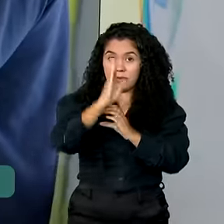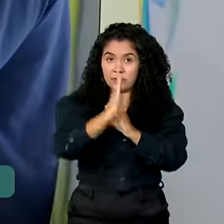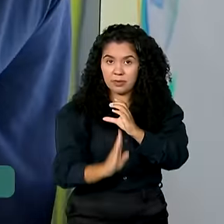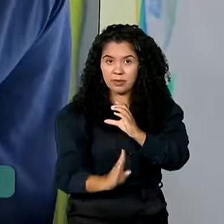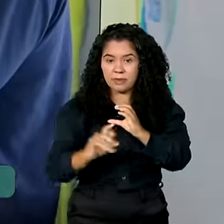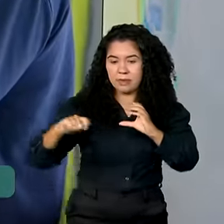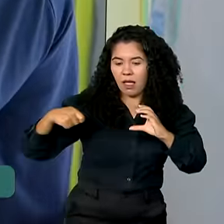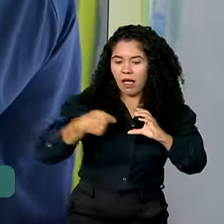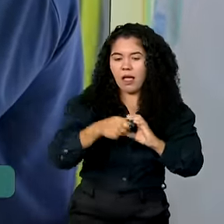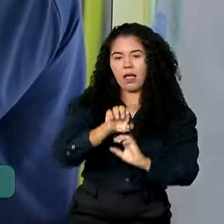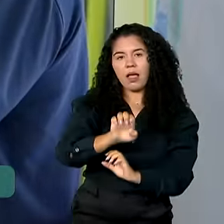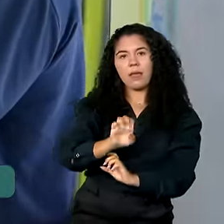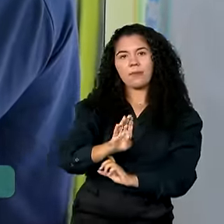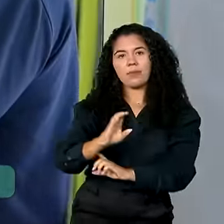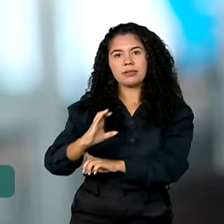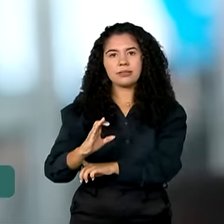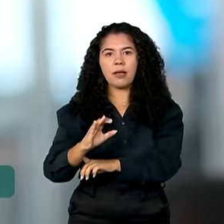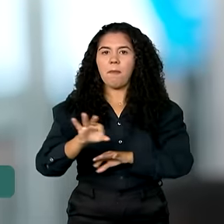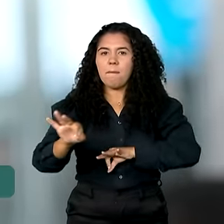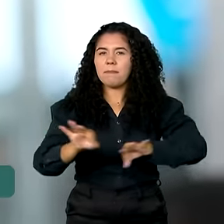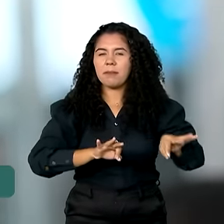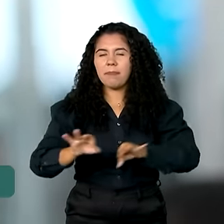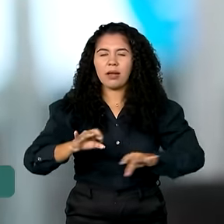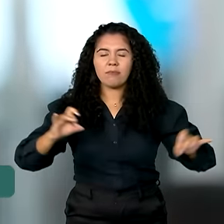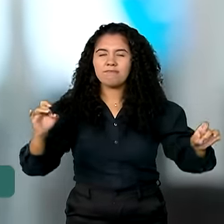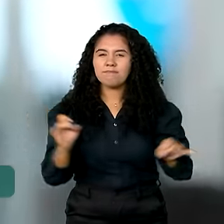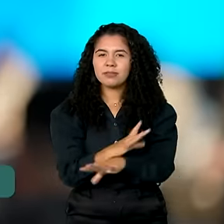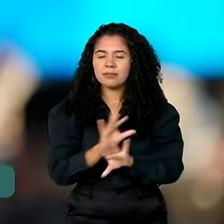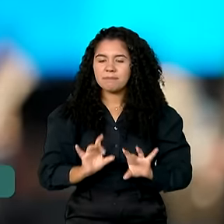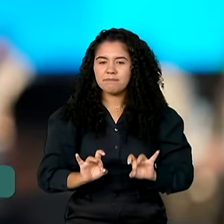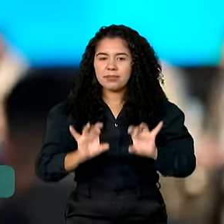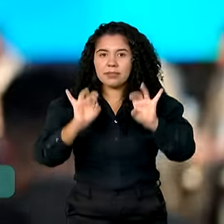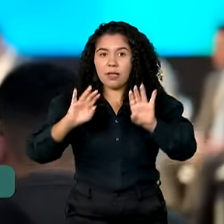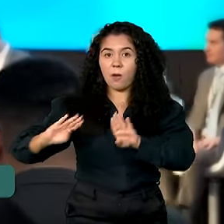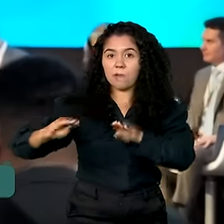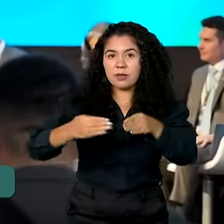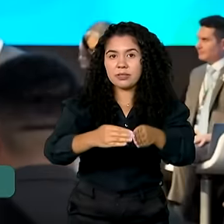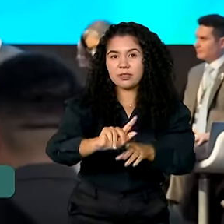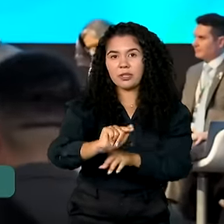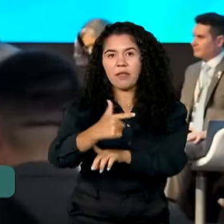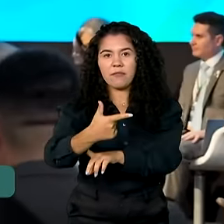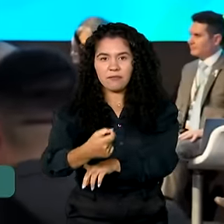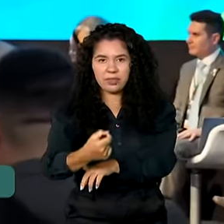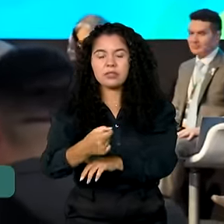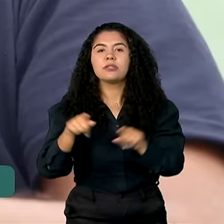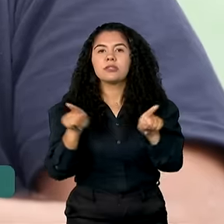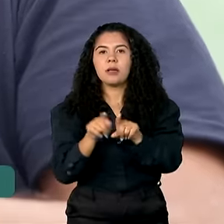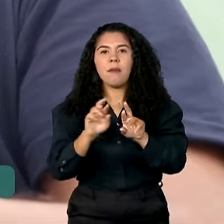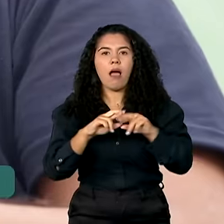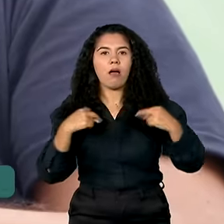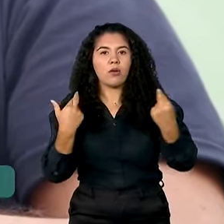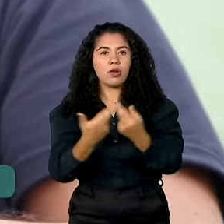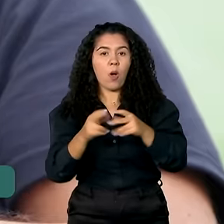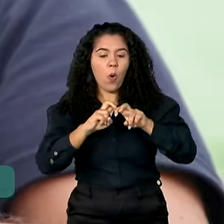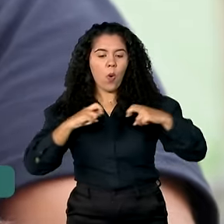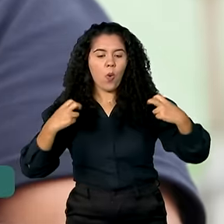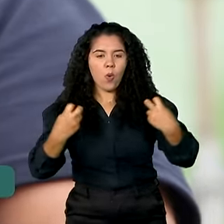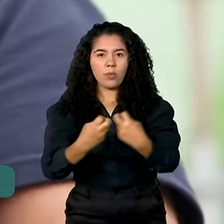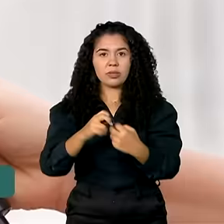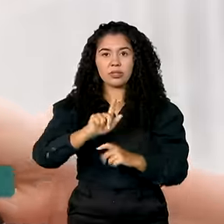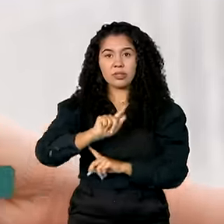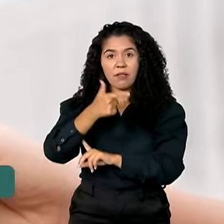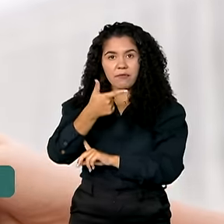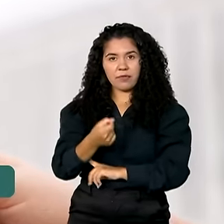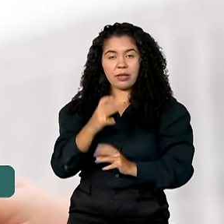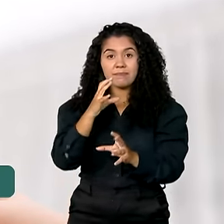EBC, preparou uma cobertura especial para o G20 Social e a reunião de cúpula do G20. Cerca de